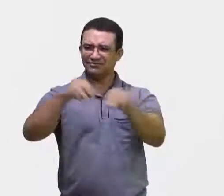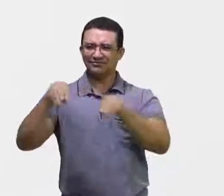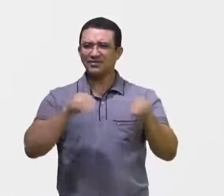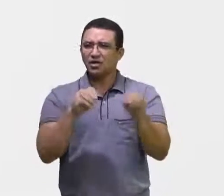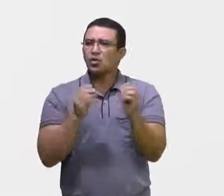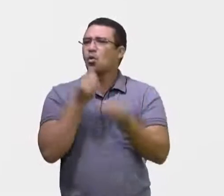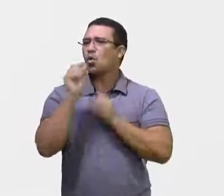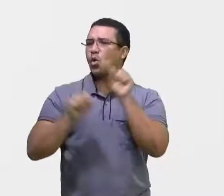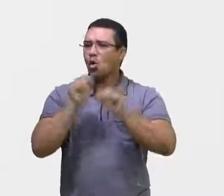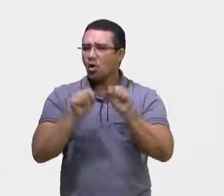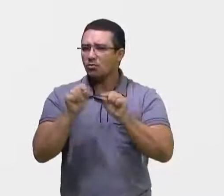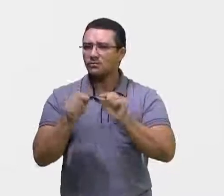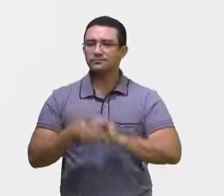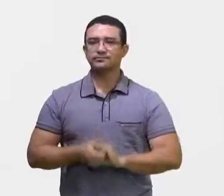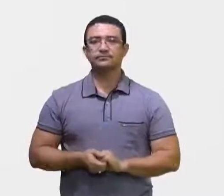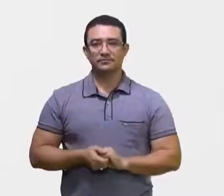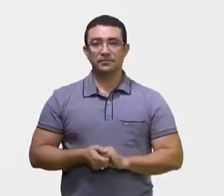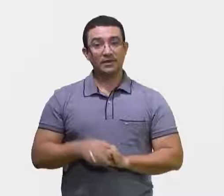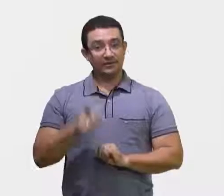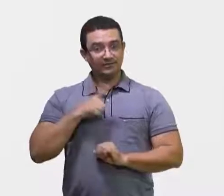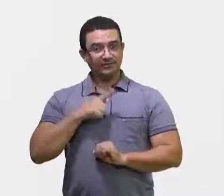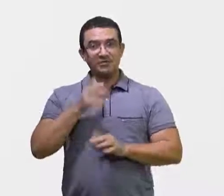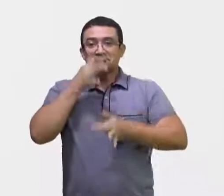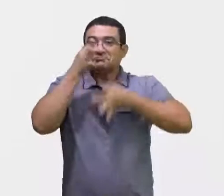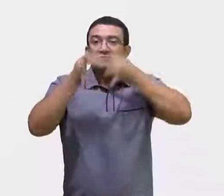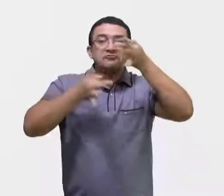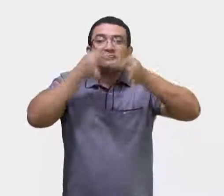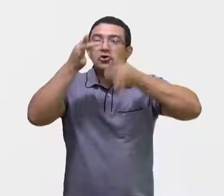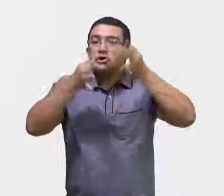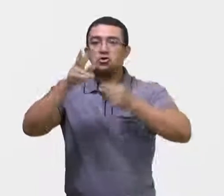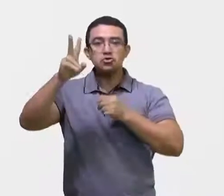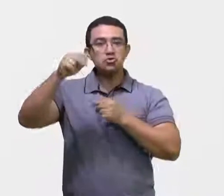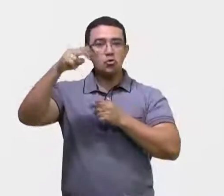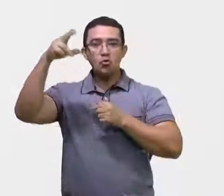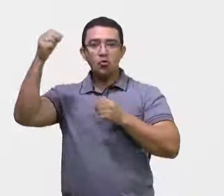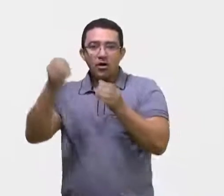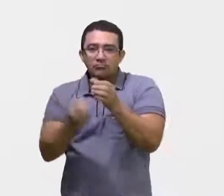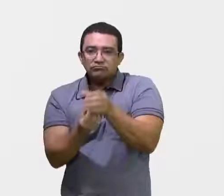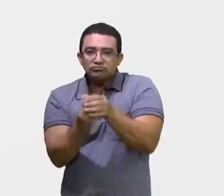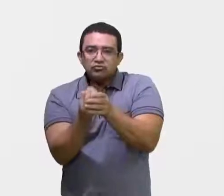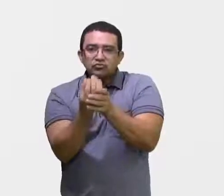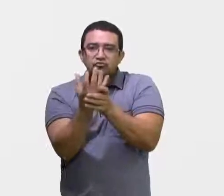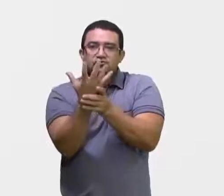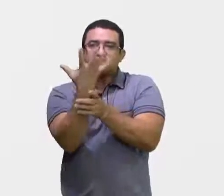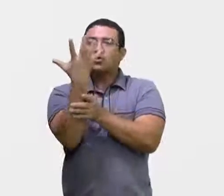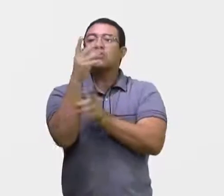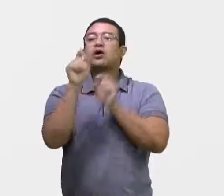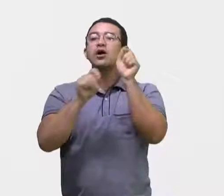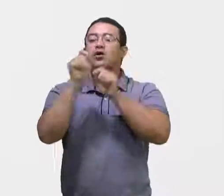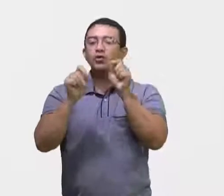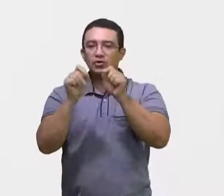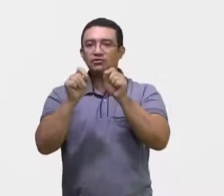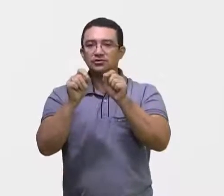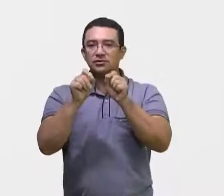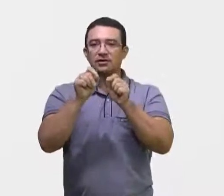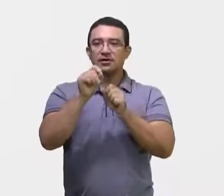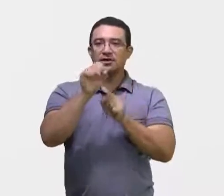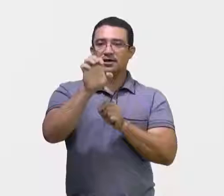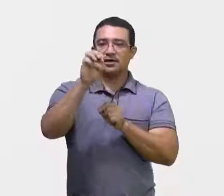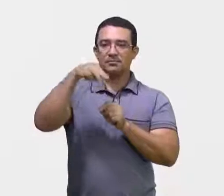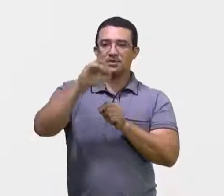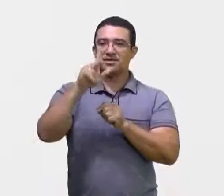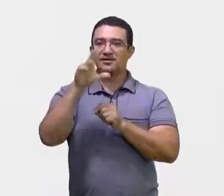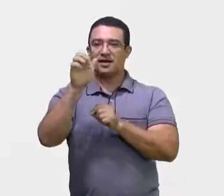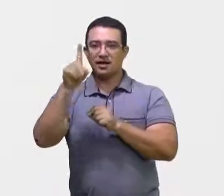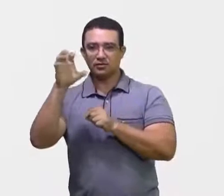jardim, ele conta com flores que nunca tinham sido cultivadas nos Emirados Árabes e a linda paisagem artificial